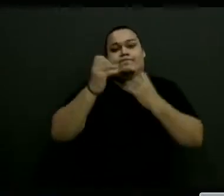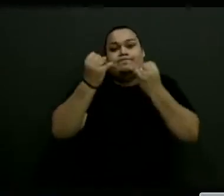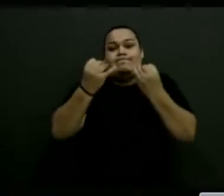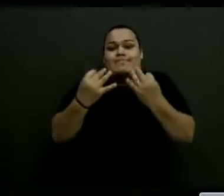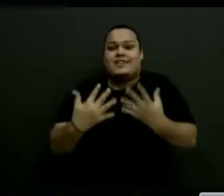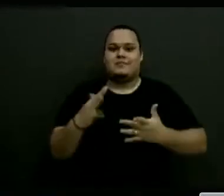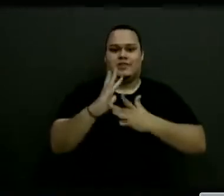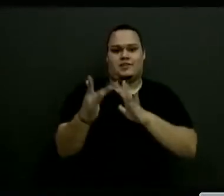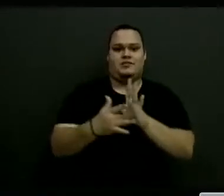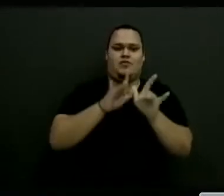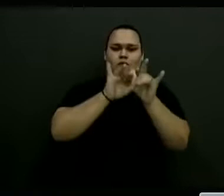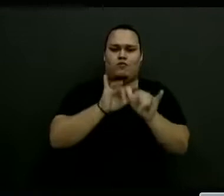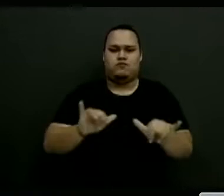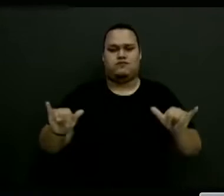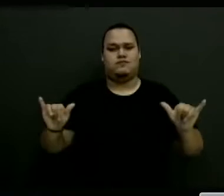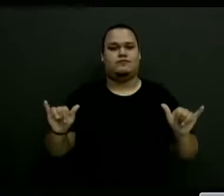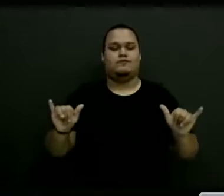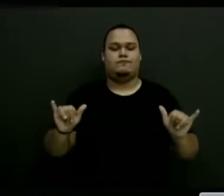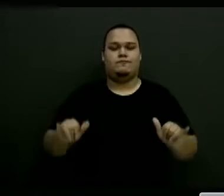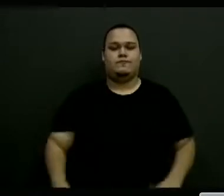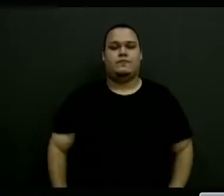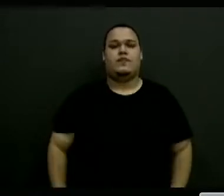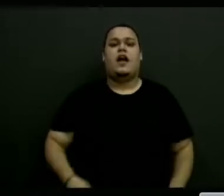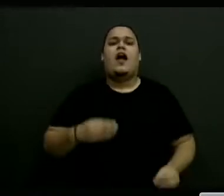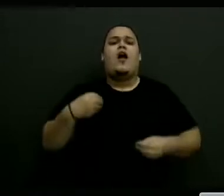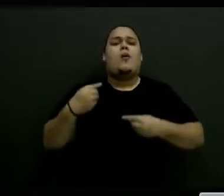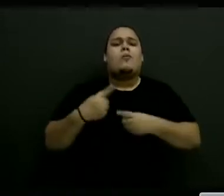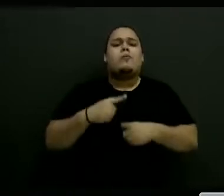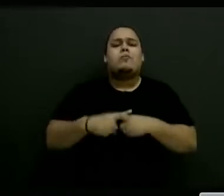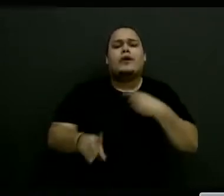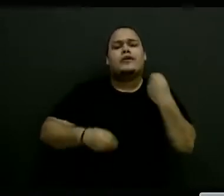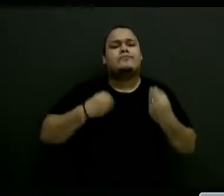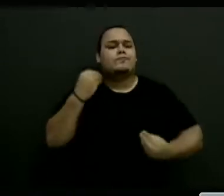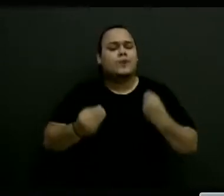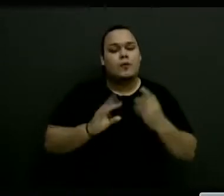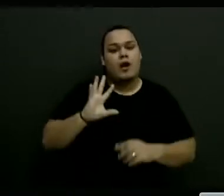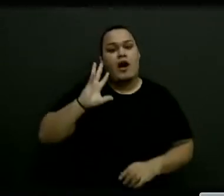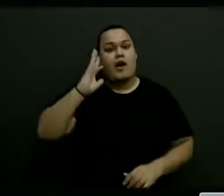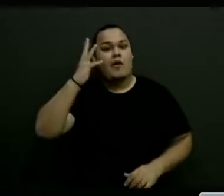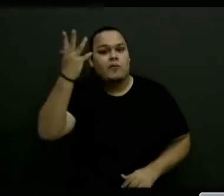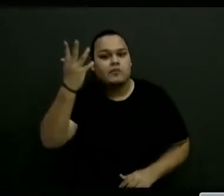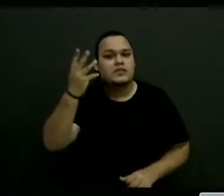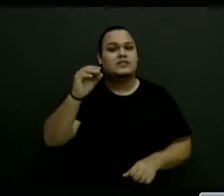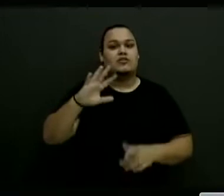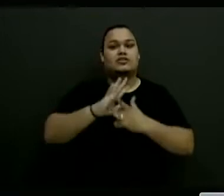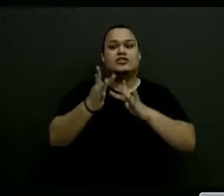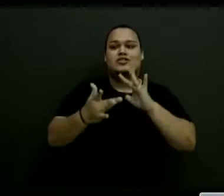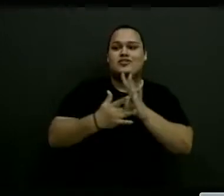Quais foram as razões das grandes vitórias da vida do ministério terrenal de Jesus?